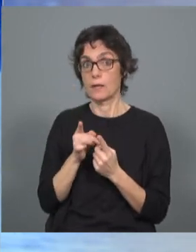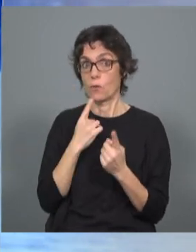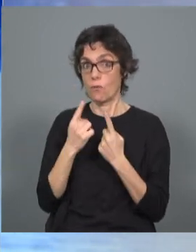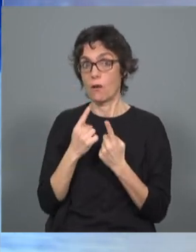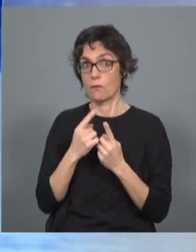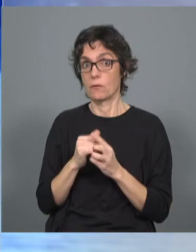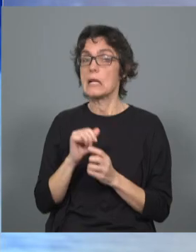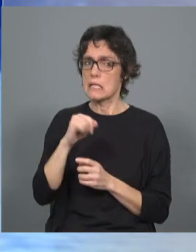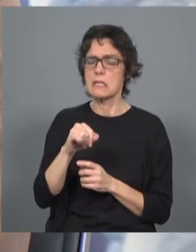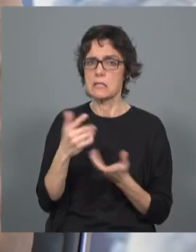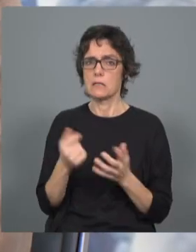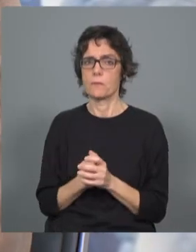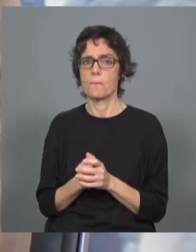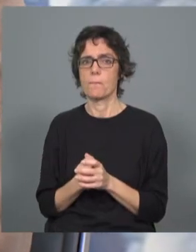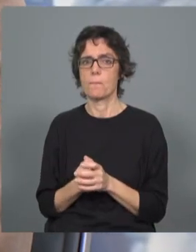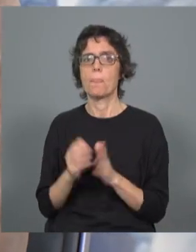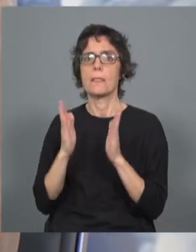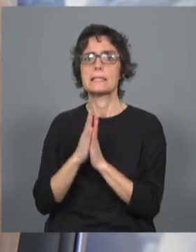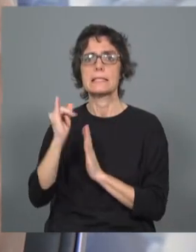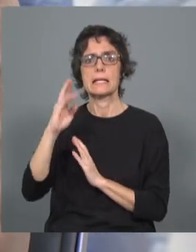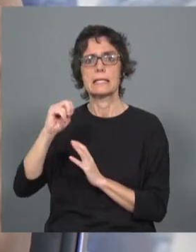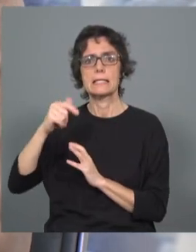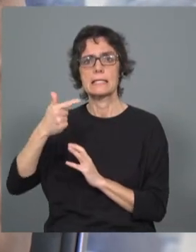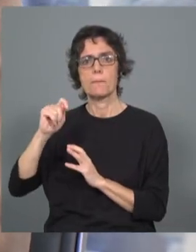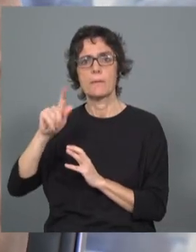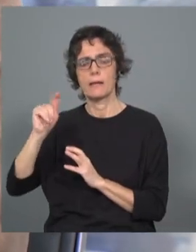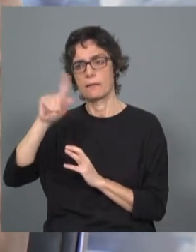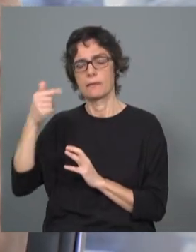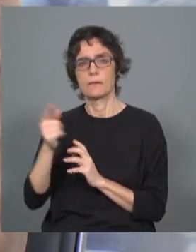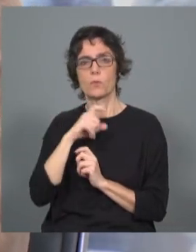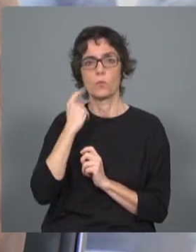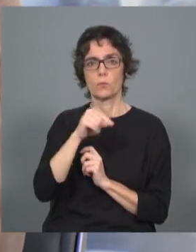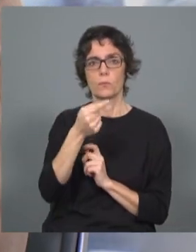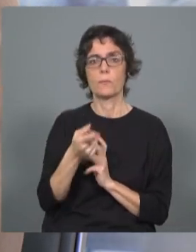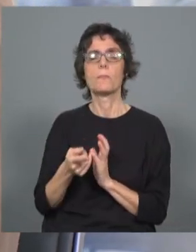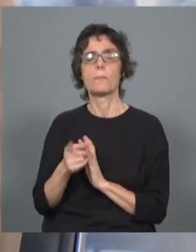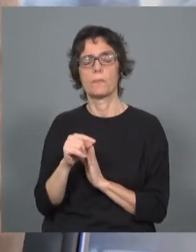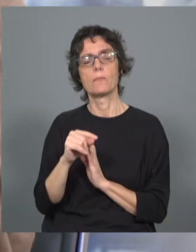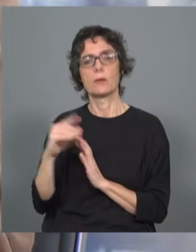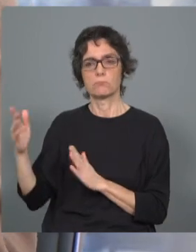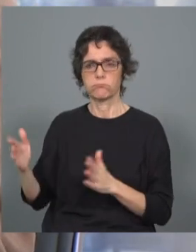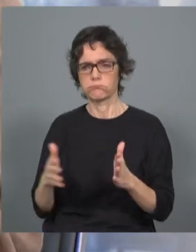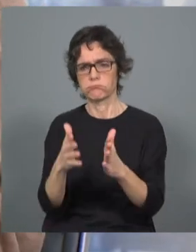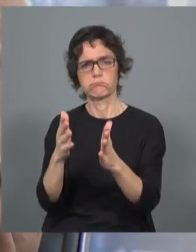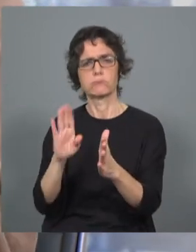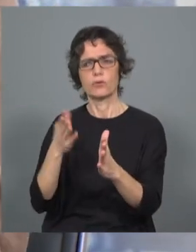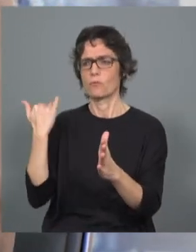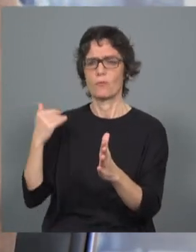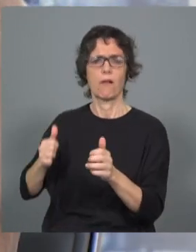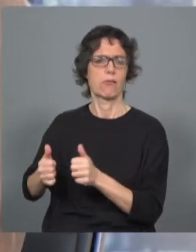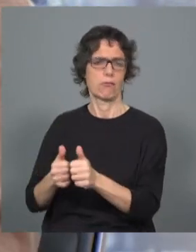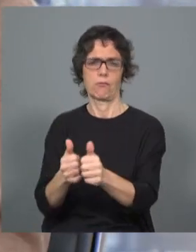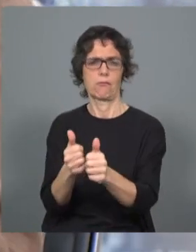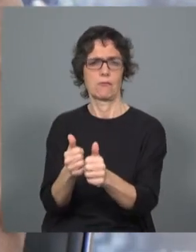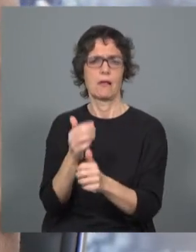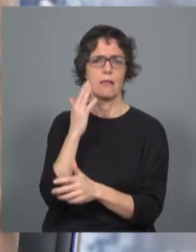Sim. E Santa Isabel e o Padre Zé Manel e outros também já faziam percurso de acompanhamento e de